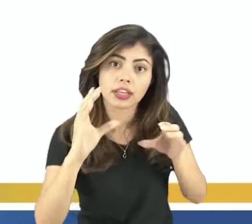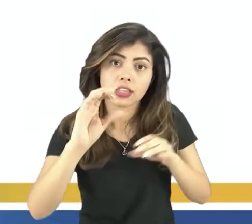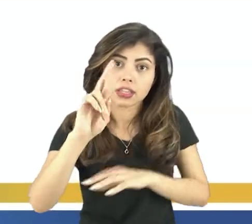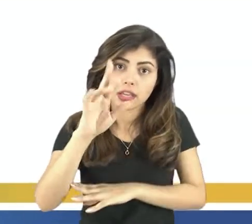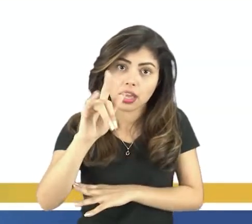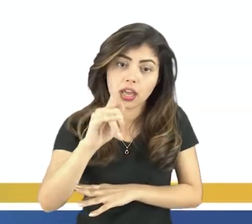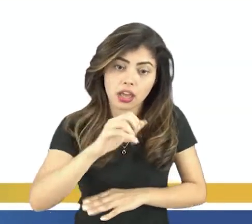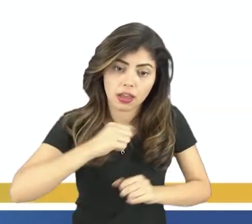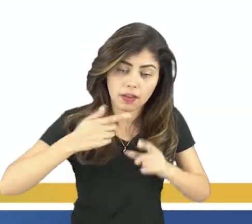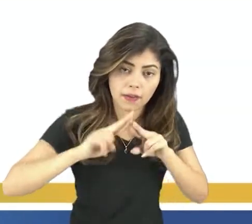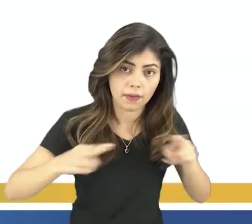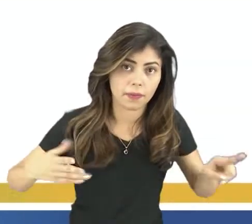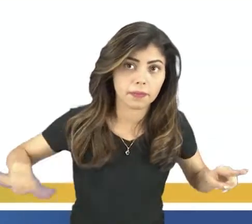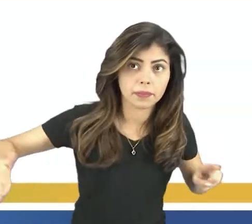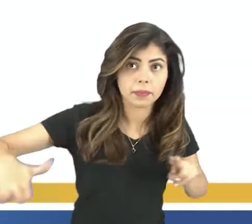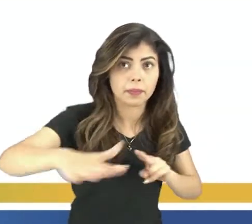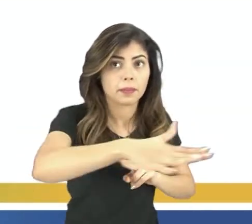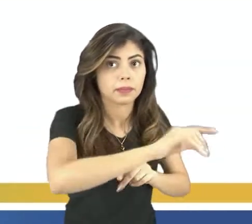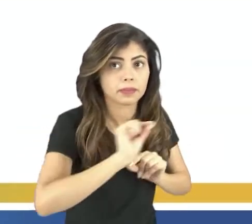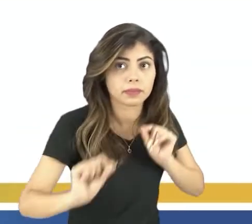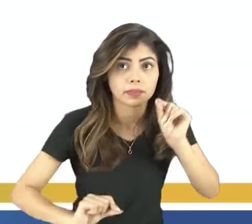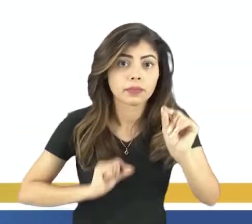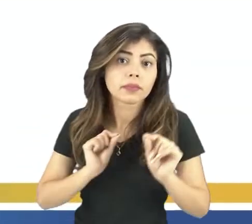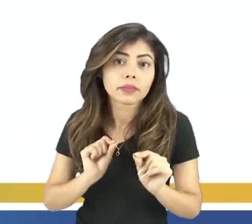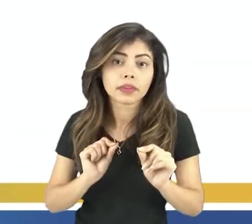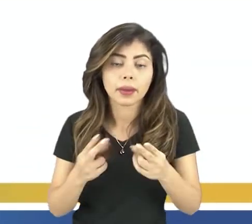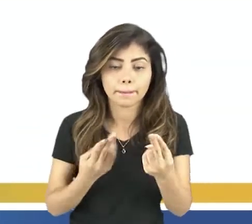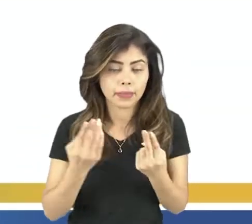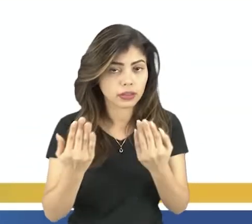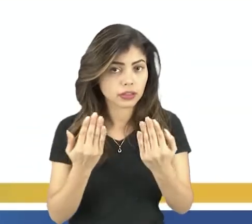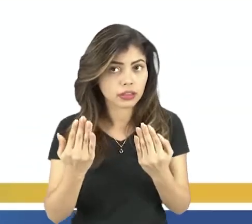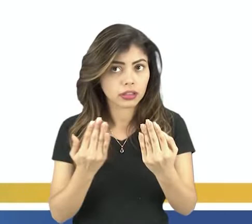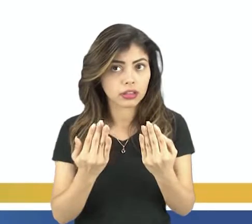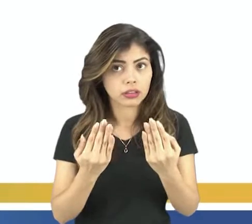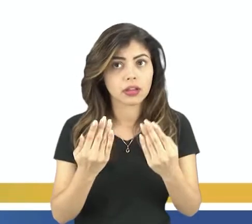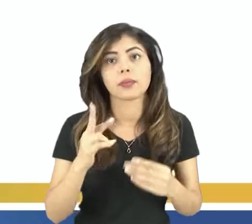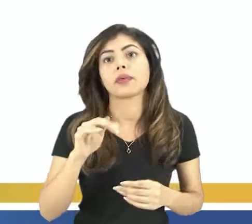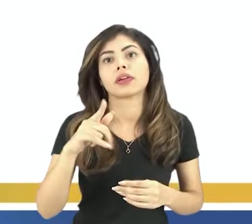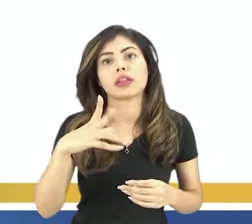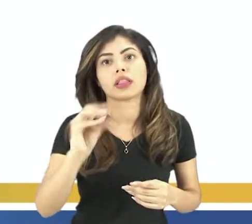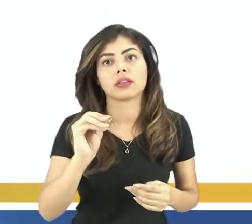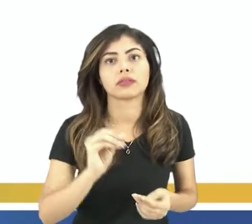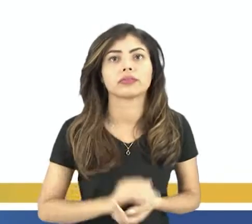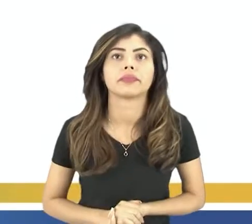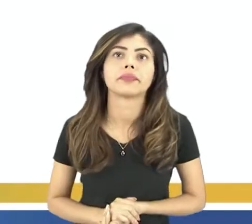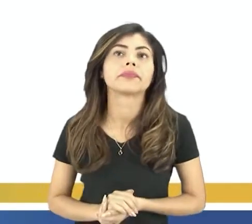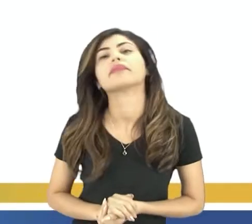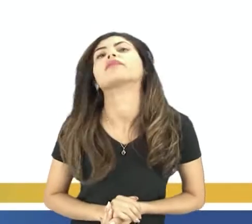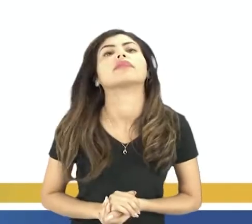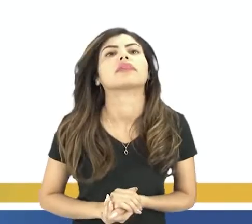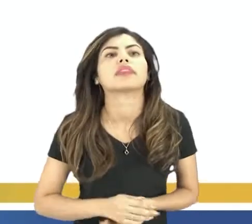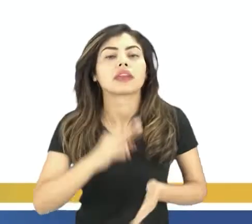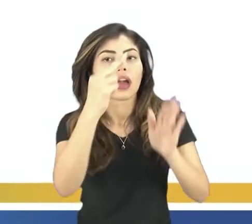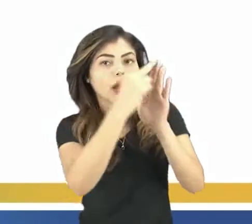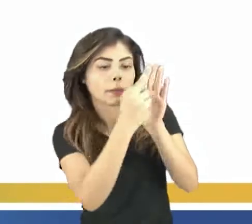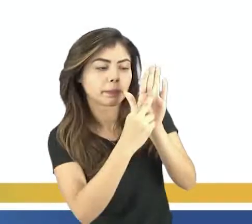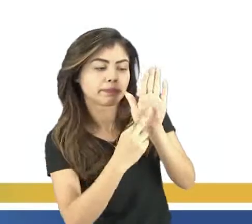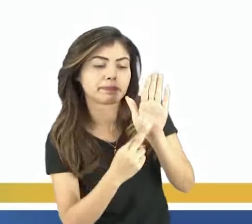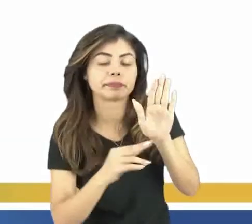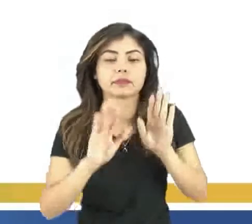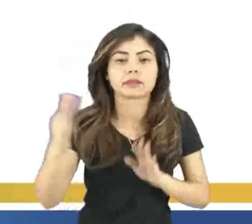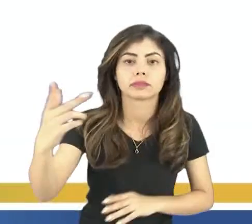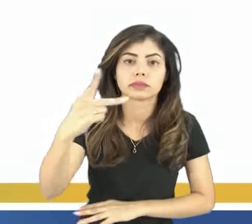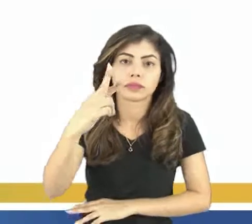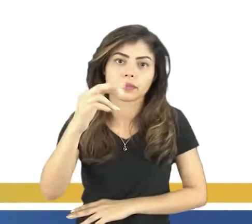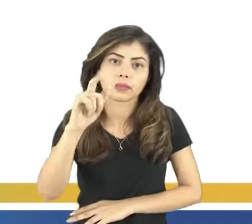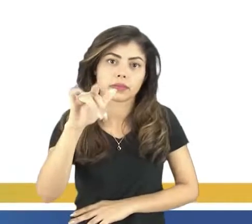no campo de indução magnético é paralelo. E aí a gente viu as regrinhas e a regra para quando é